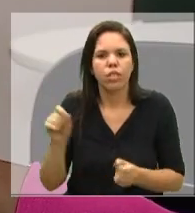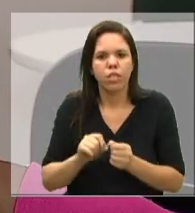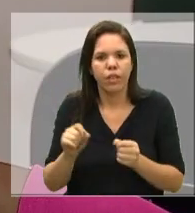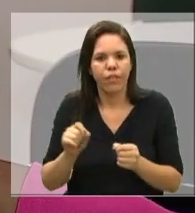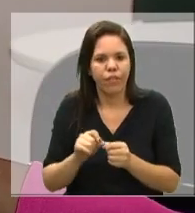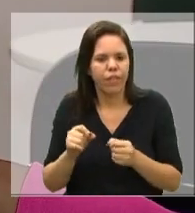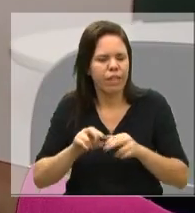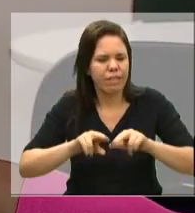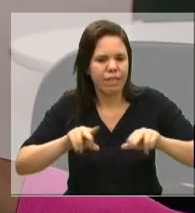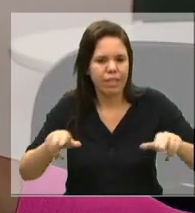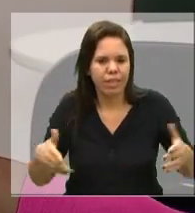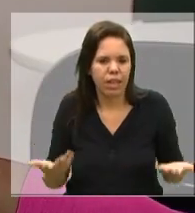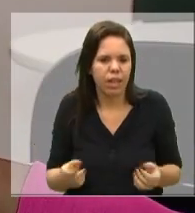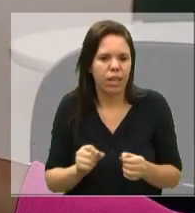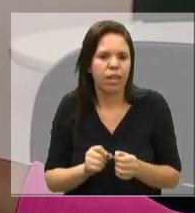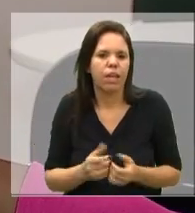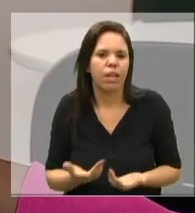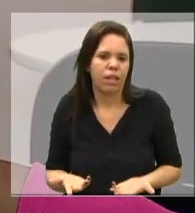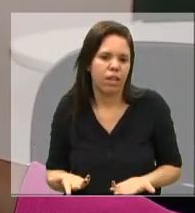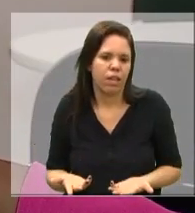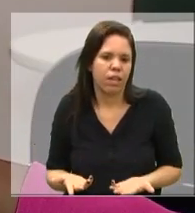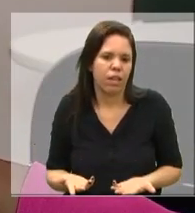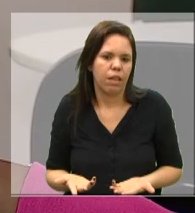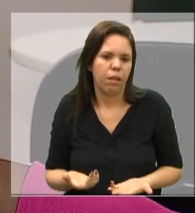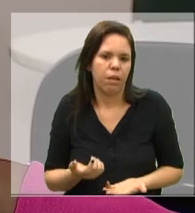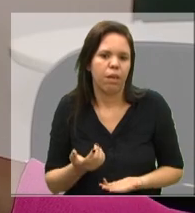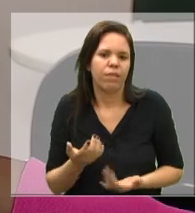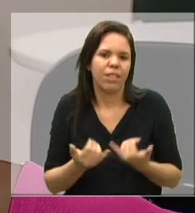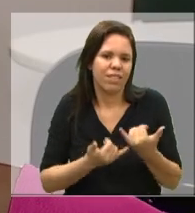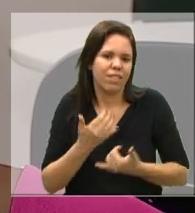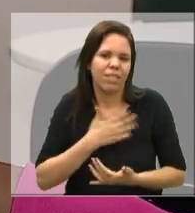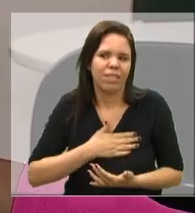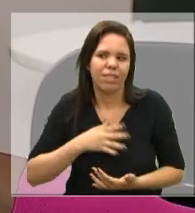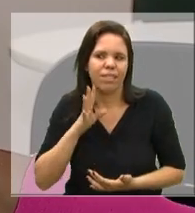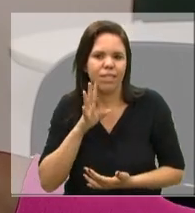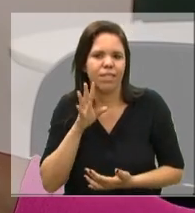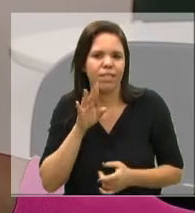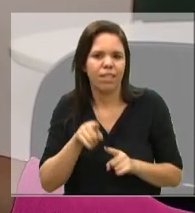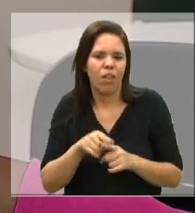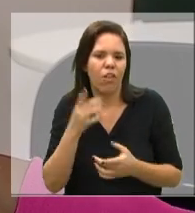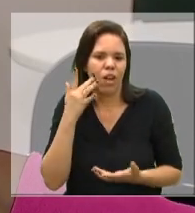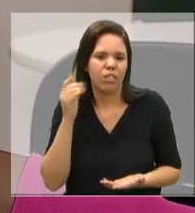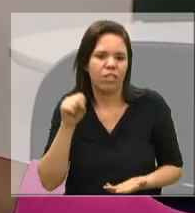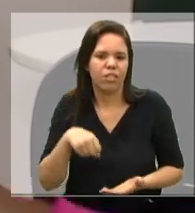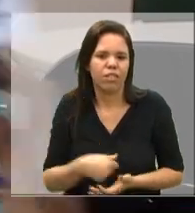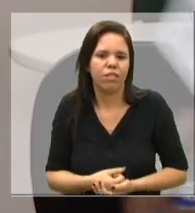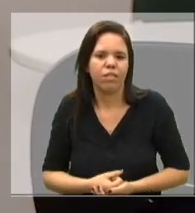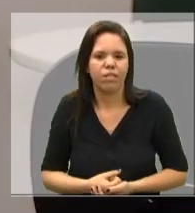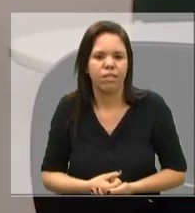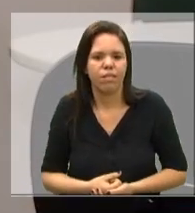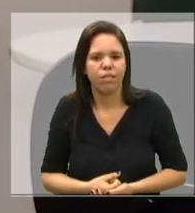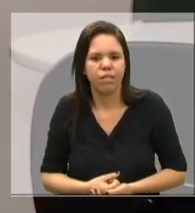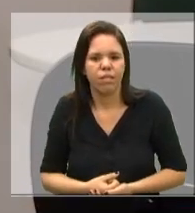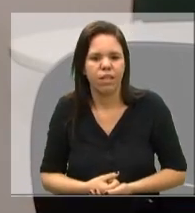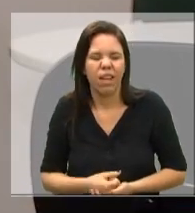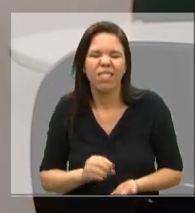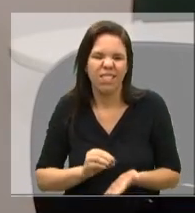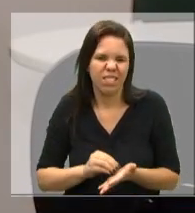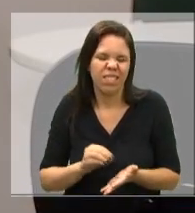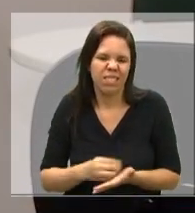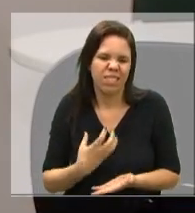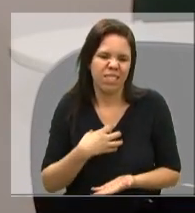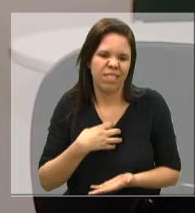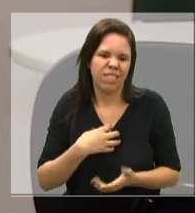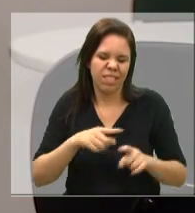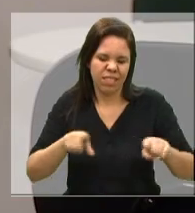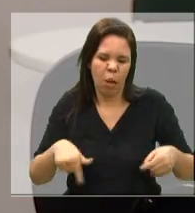para fazer, que você fica até meio um pouco divertido, mas eu acho. Sente um pouco de falta, né,